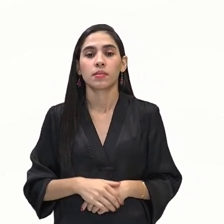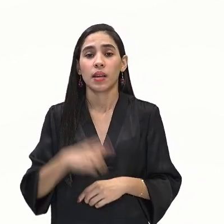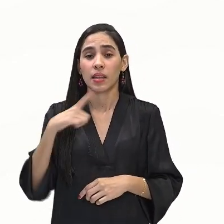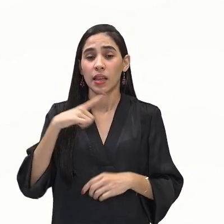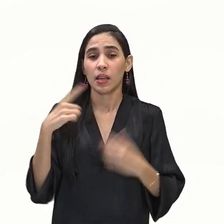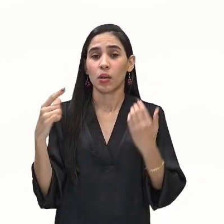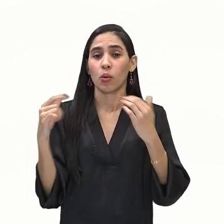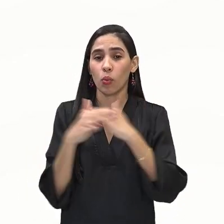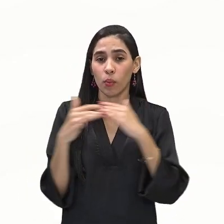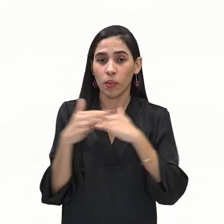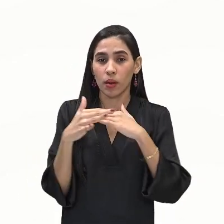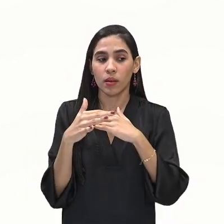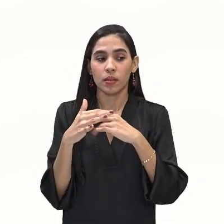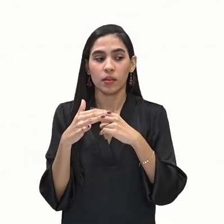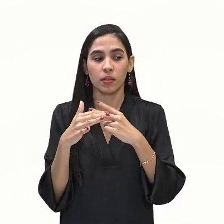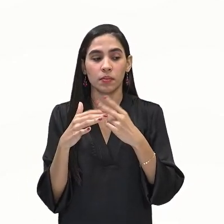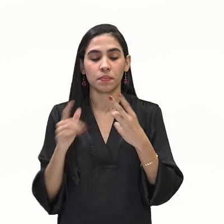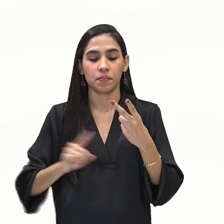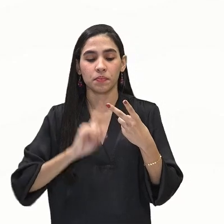urbana, temos a